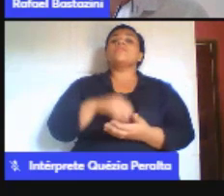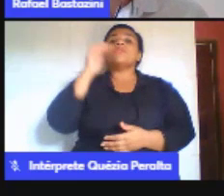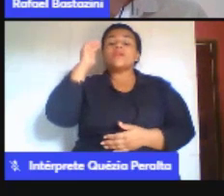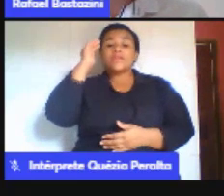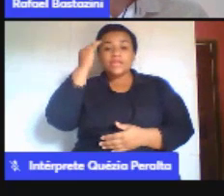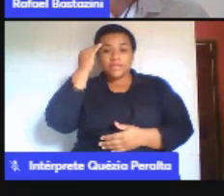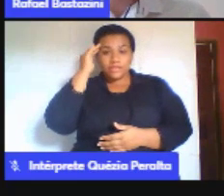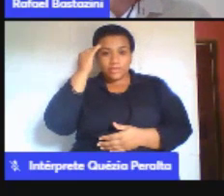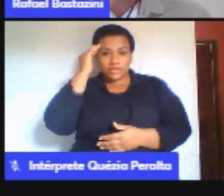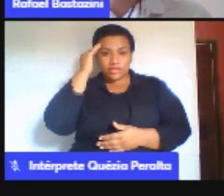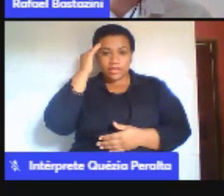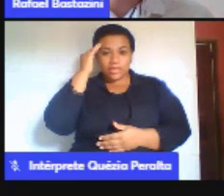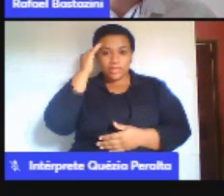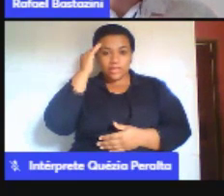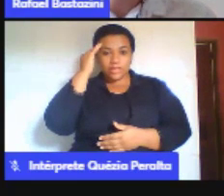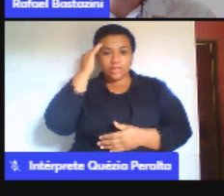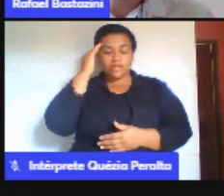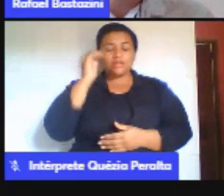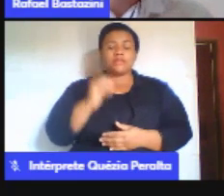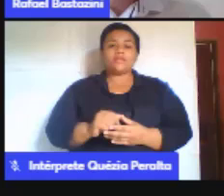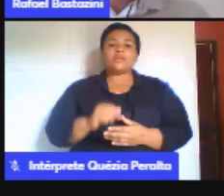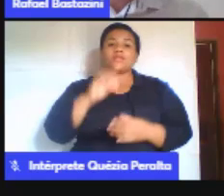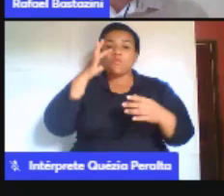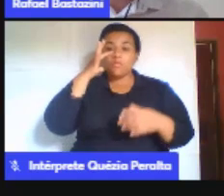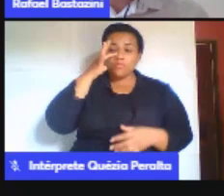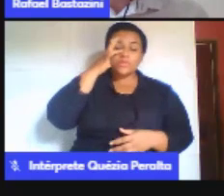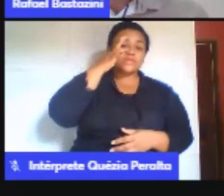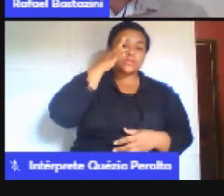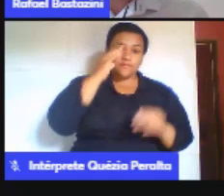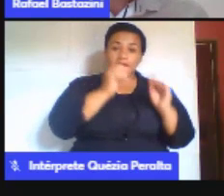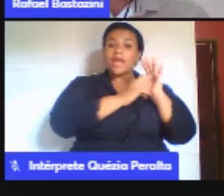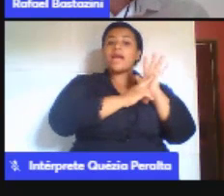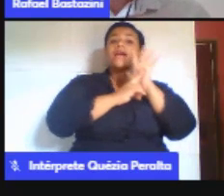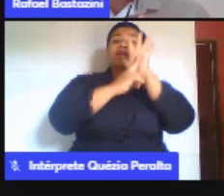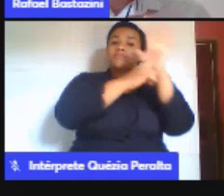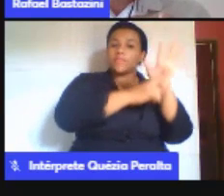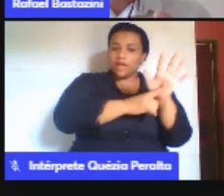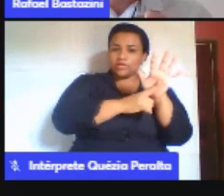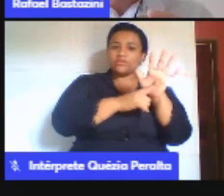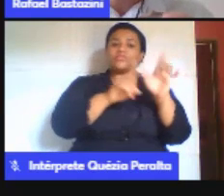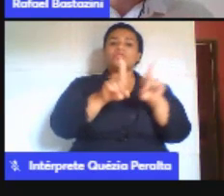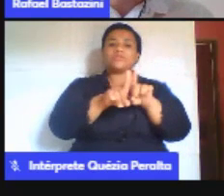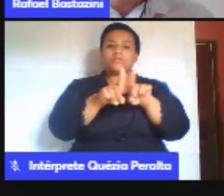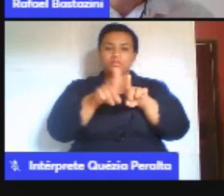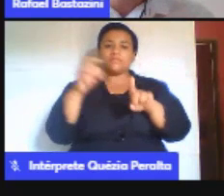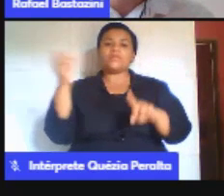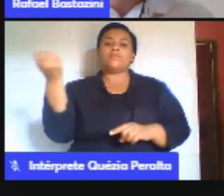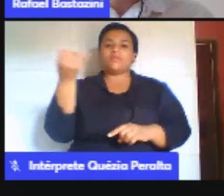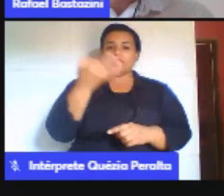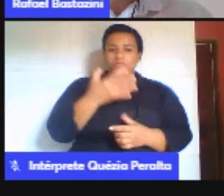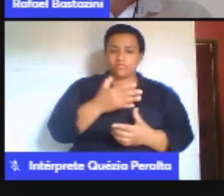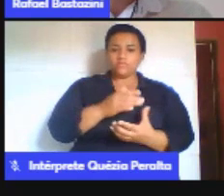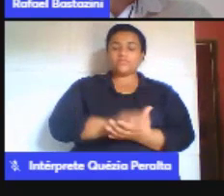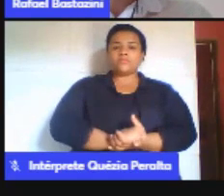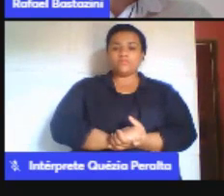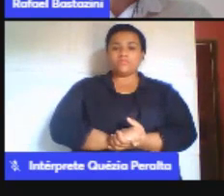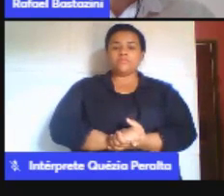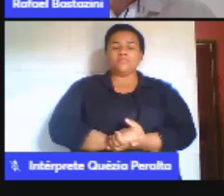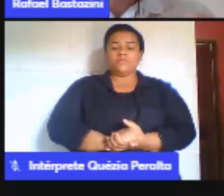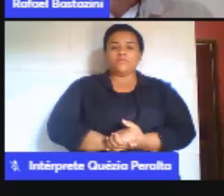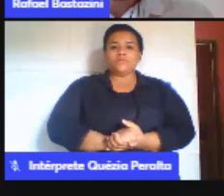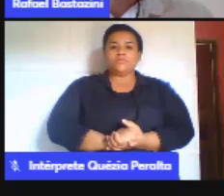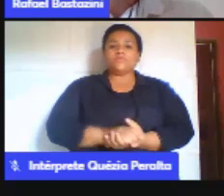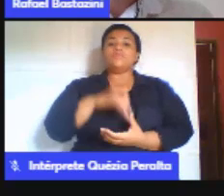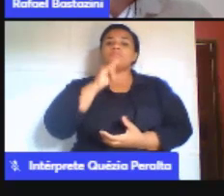devem ser contextualizados, ou seja, se naquele momento a gente vê um número que hoje